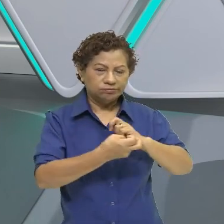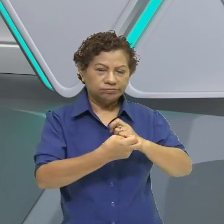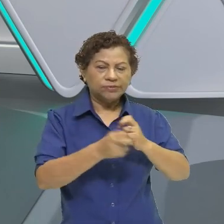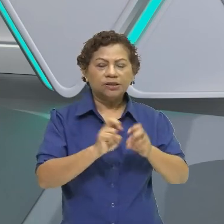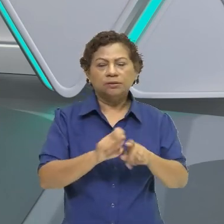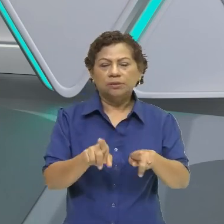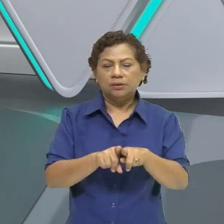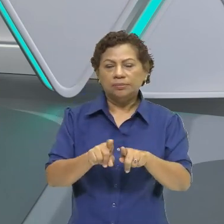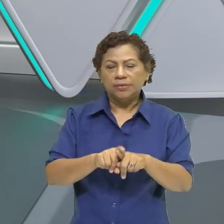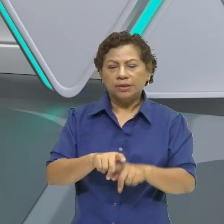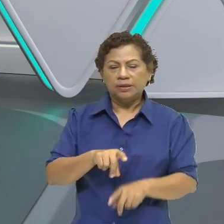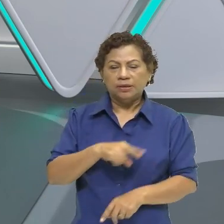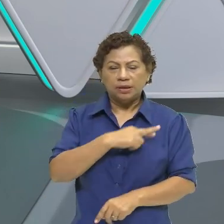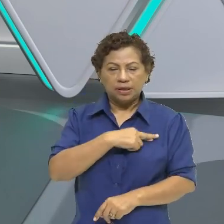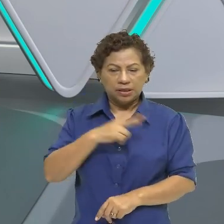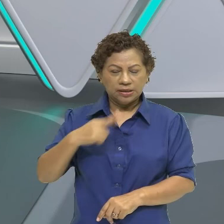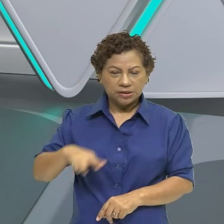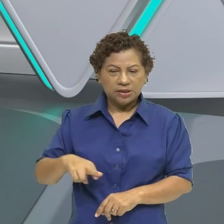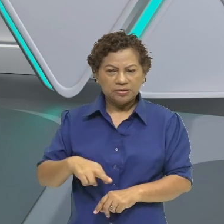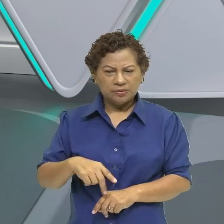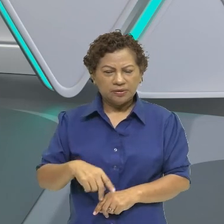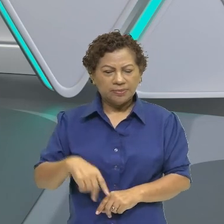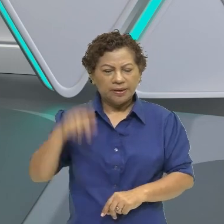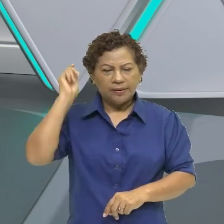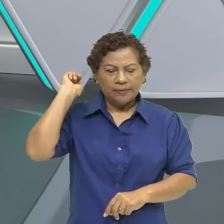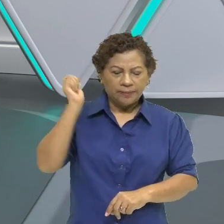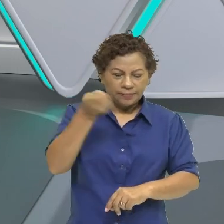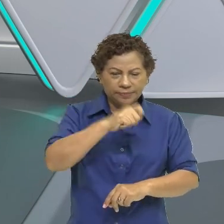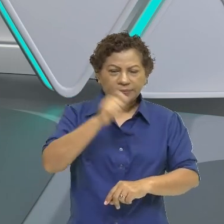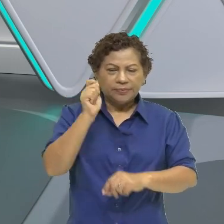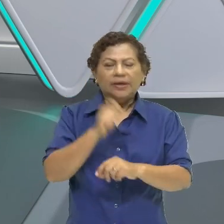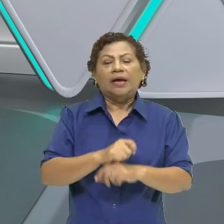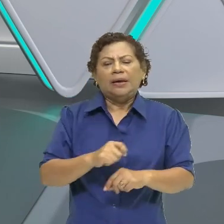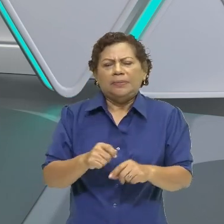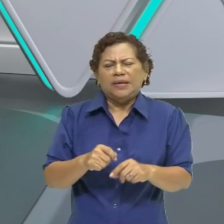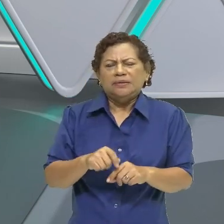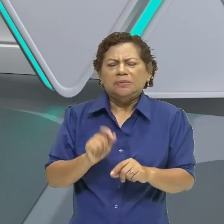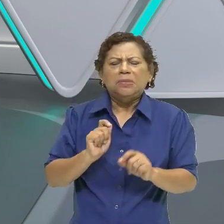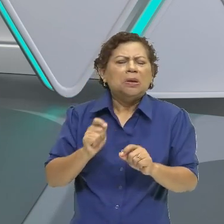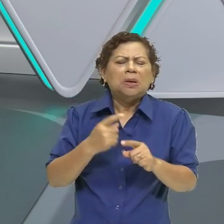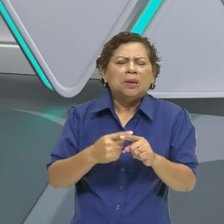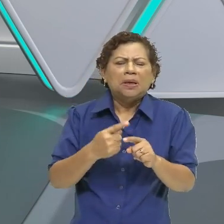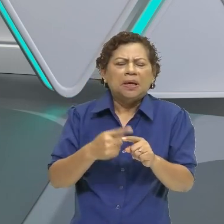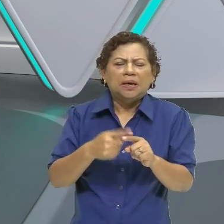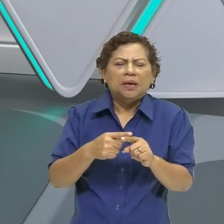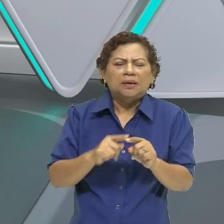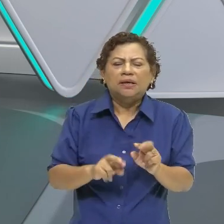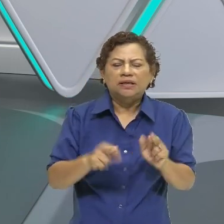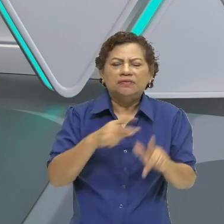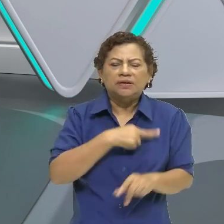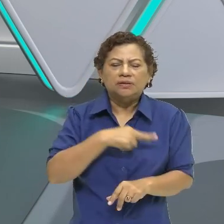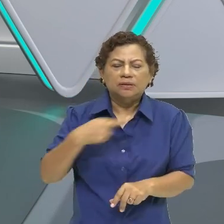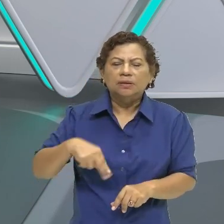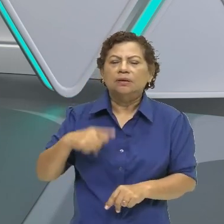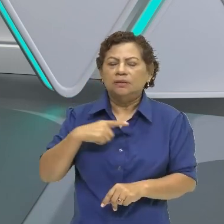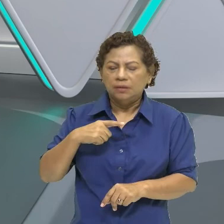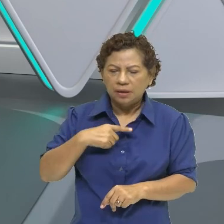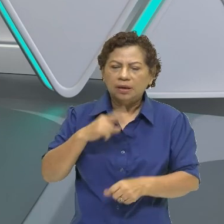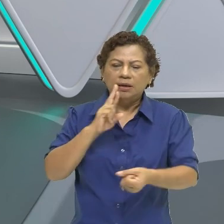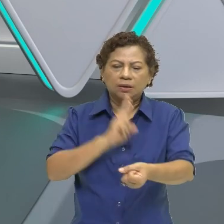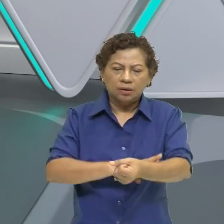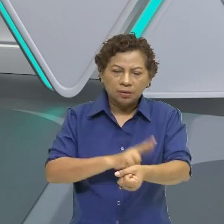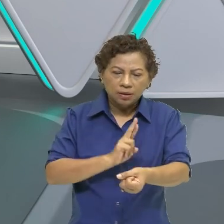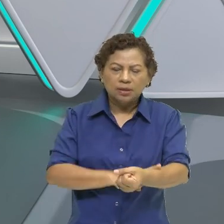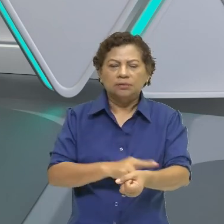nossa, ai, o candomblé tem rituais. Eu sempre falo isso. Em qualquer religião tem ritual, gente.